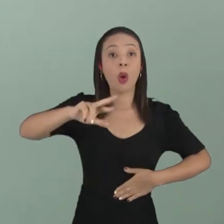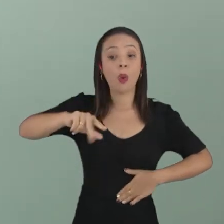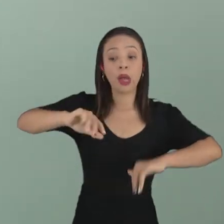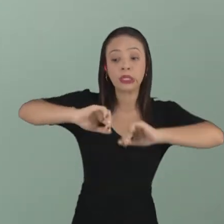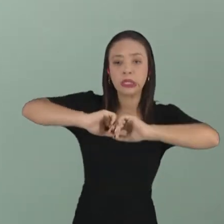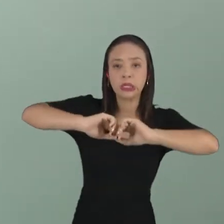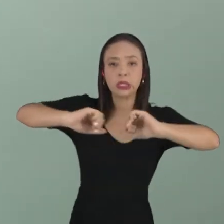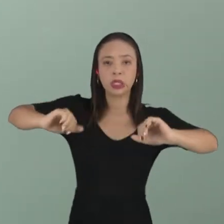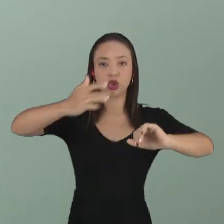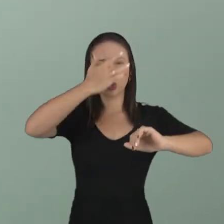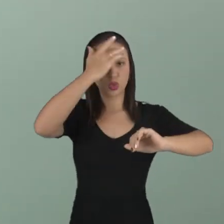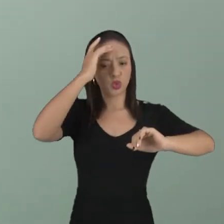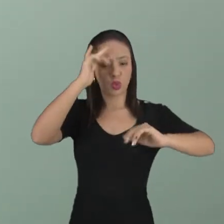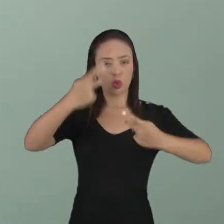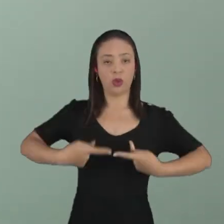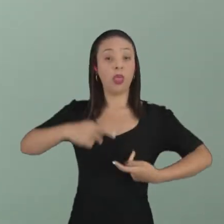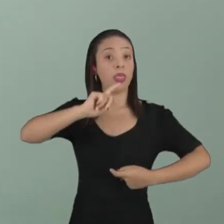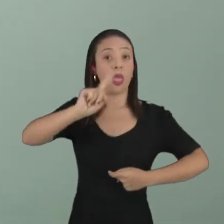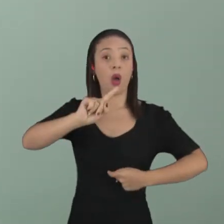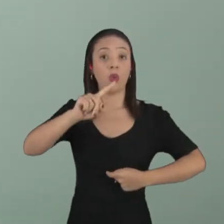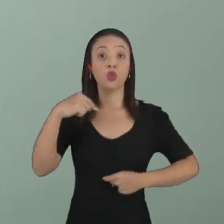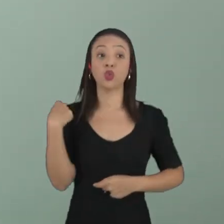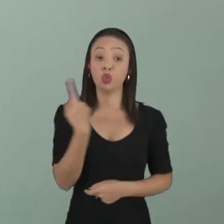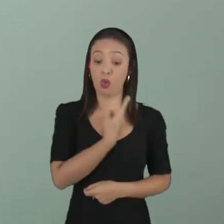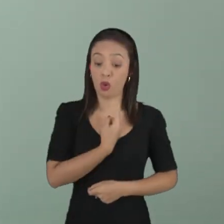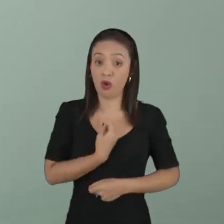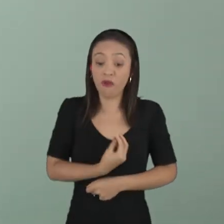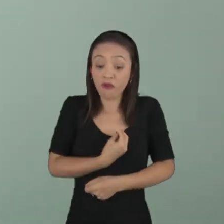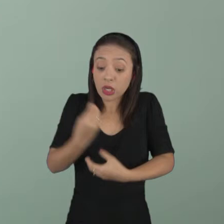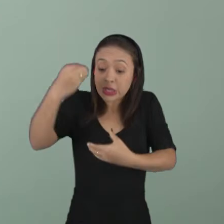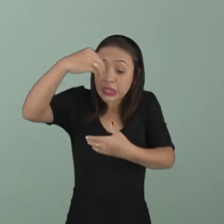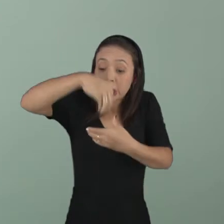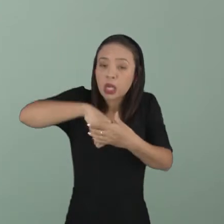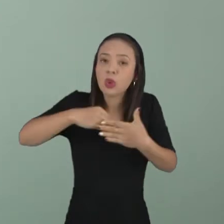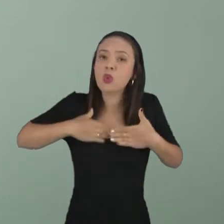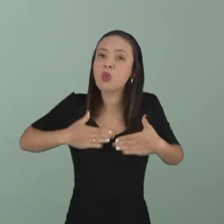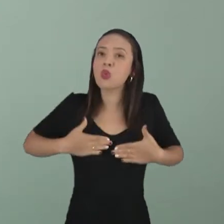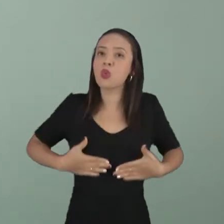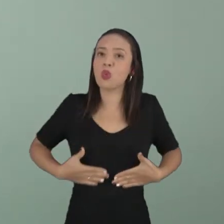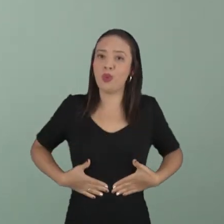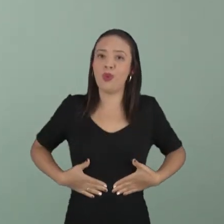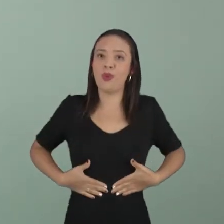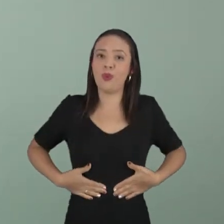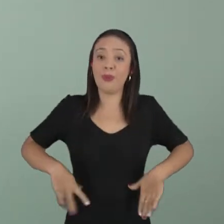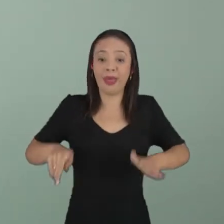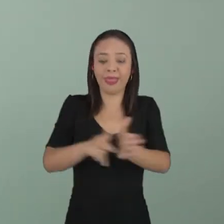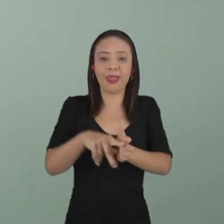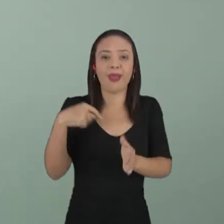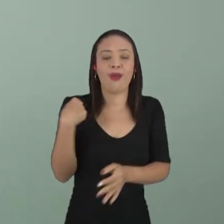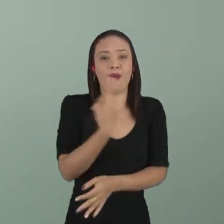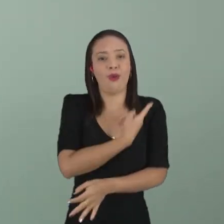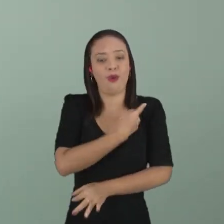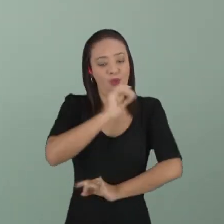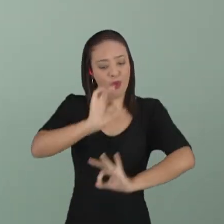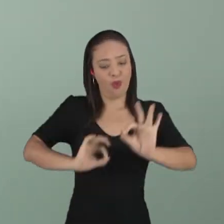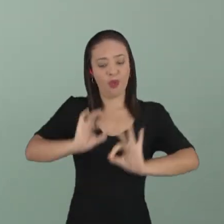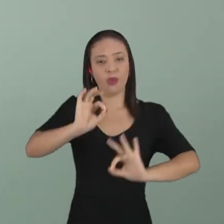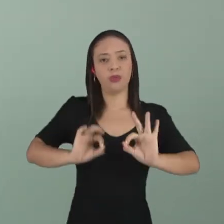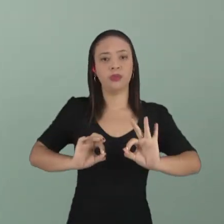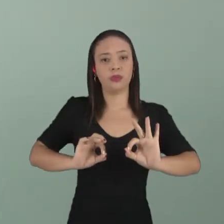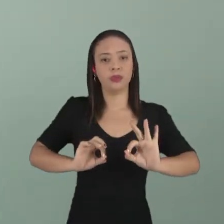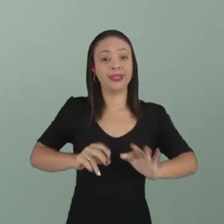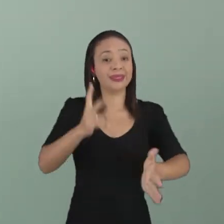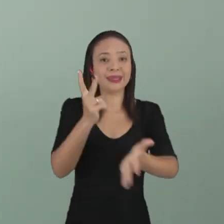vive. Na verdade, nós vivemos dentro de um corpo. O corpo nos constitui. Nós não estamos de